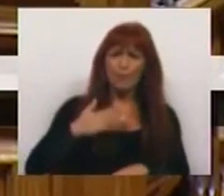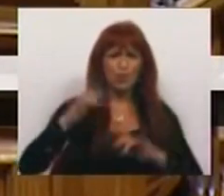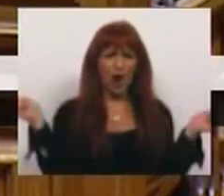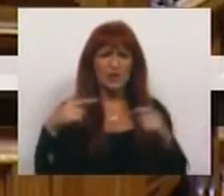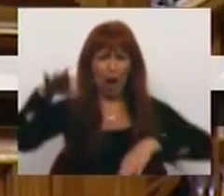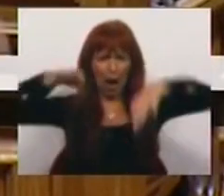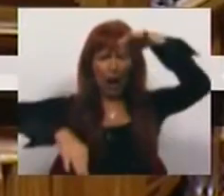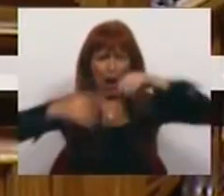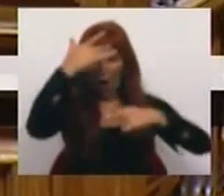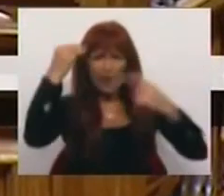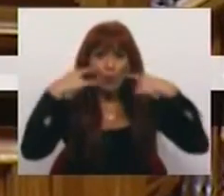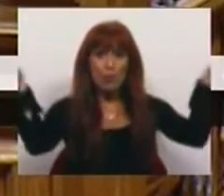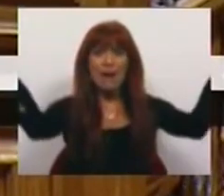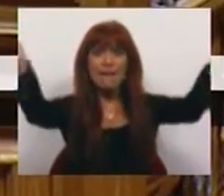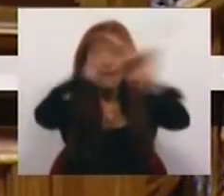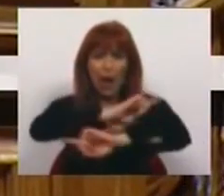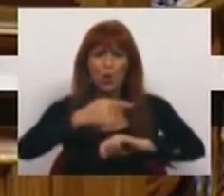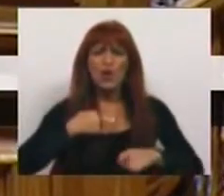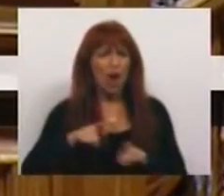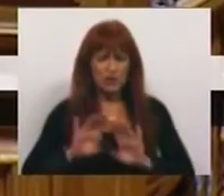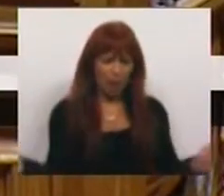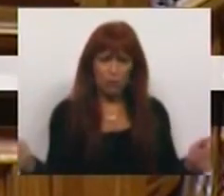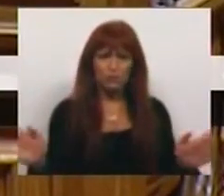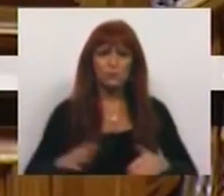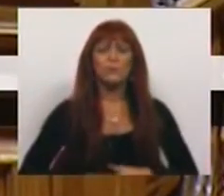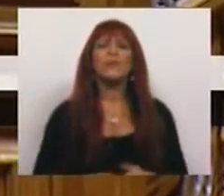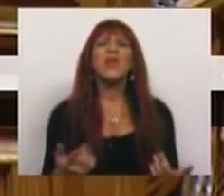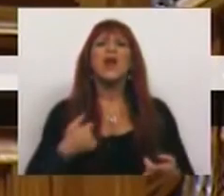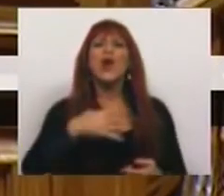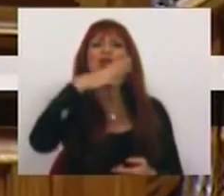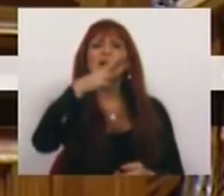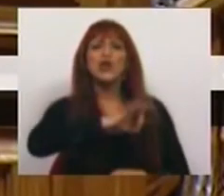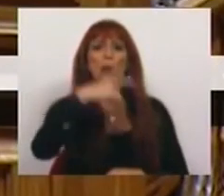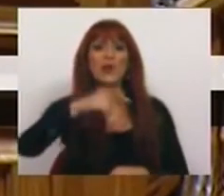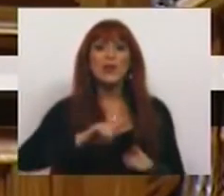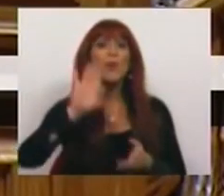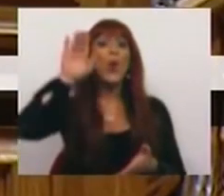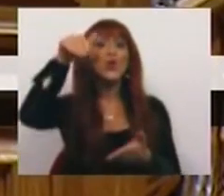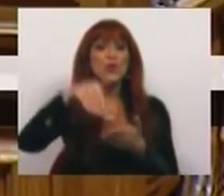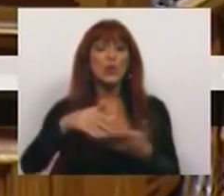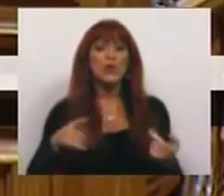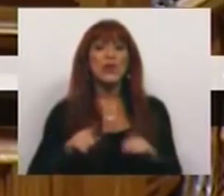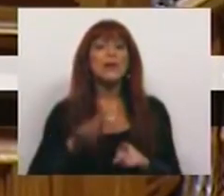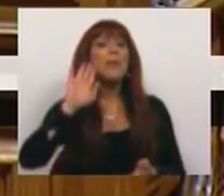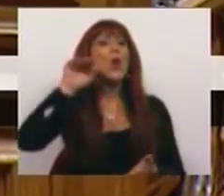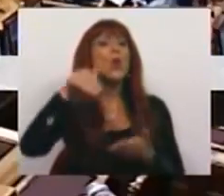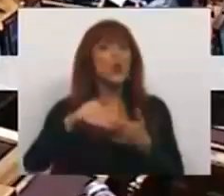campanhas de manipulação da opinião pública. A nós não nos intimida. Queremos dizer, Sr. Presidente,